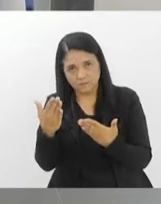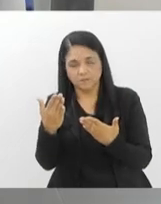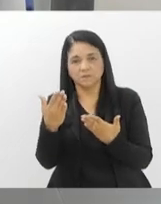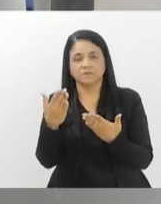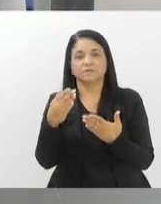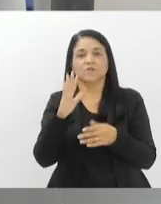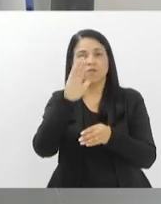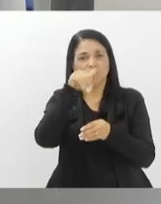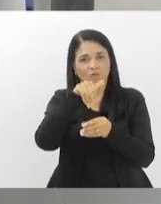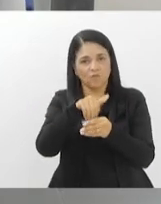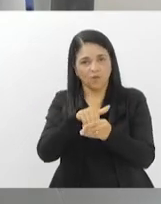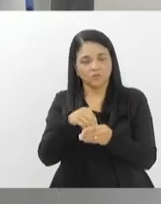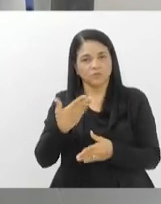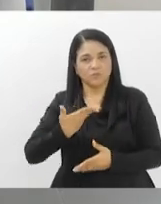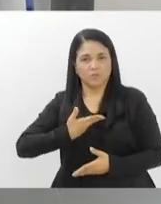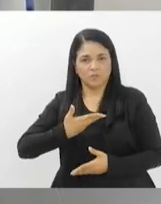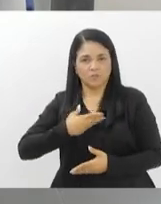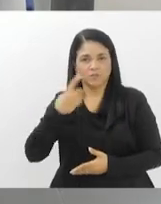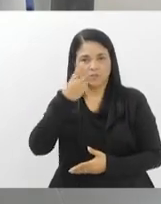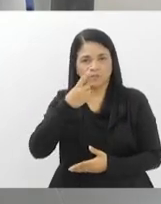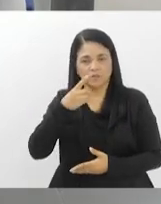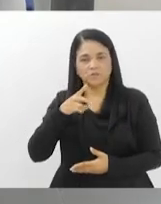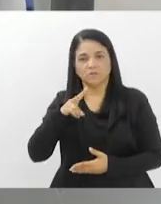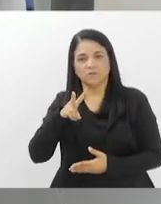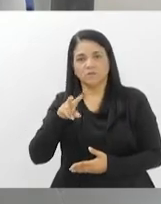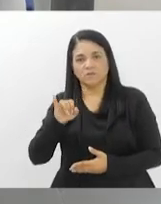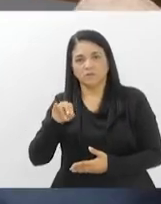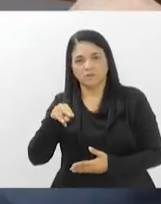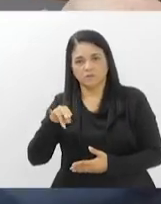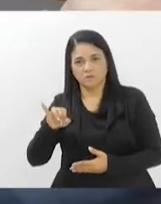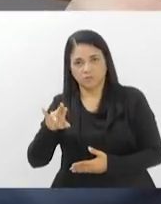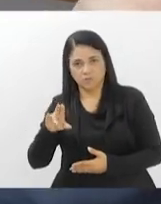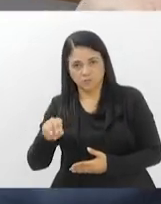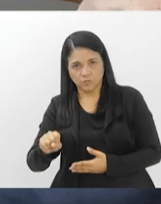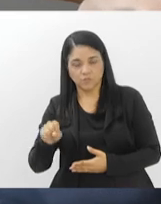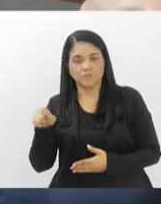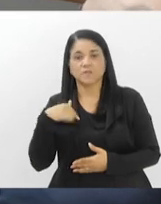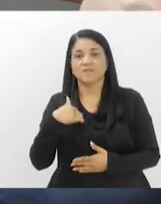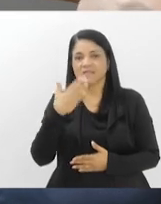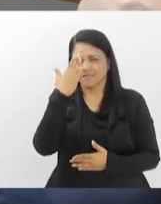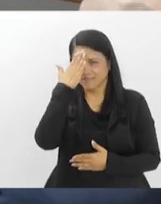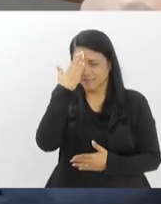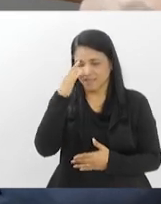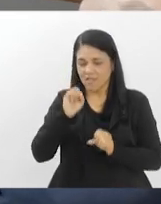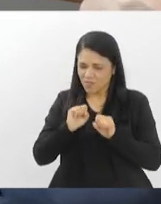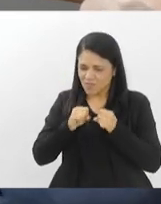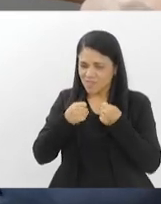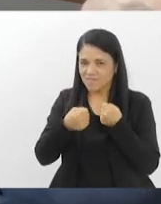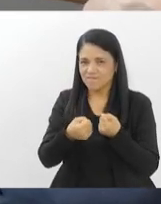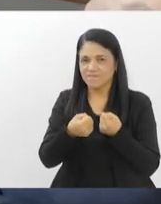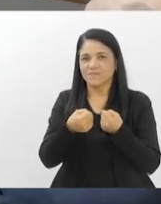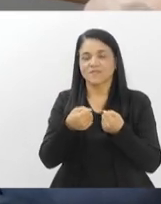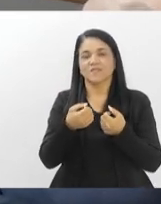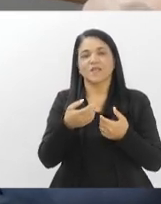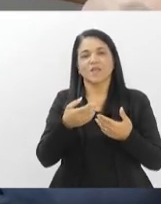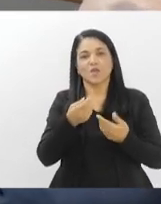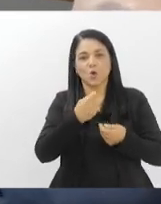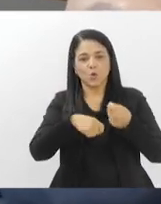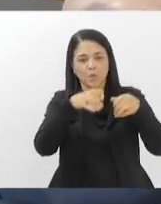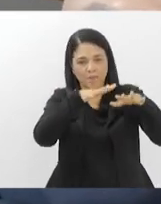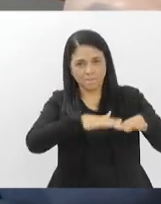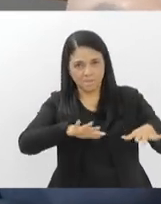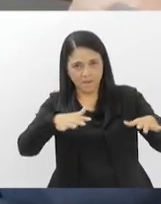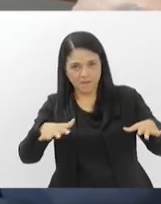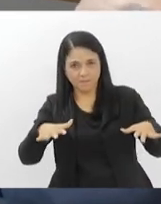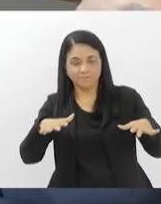agradecer ao voto do nosso colega deputado Cozzolino, né, sabedor que é, que eu sou uma grande defensora da economia do mar, e